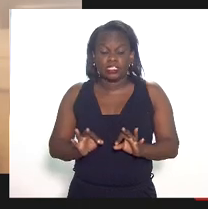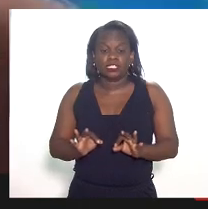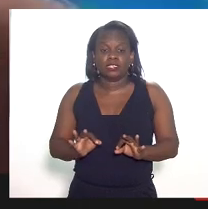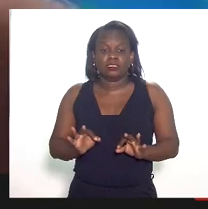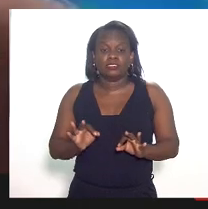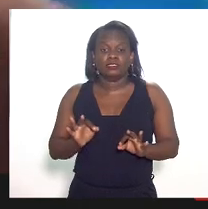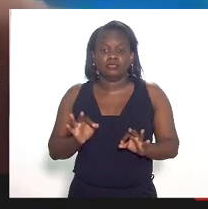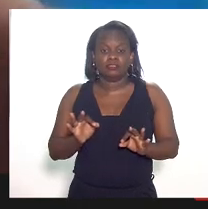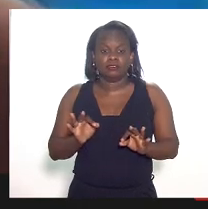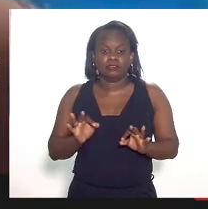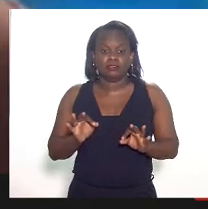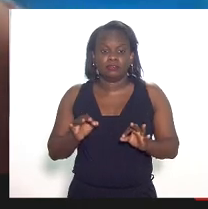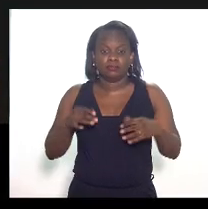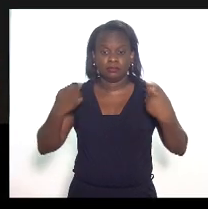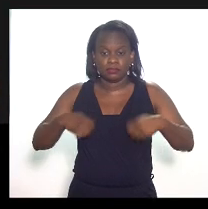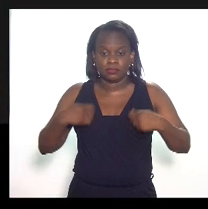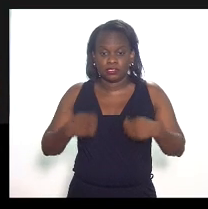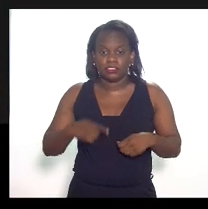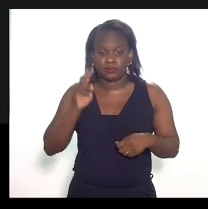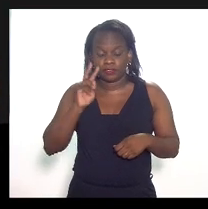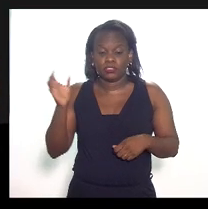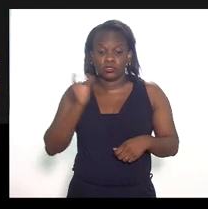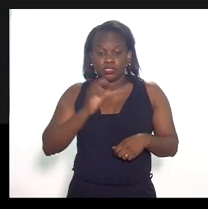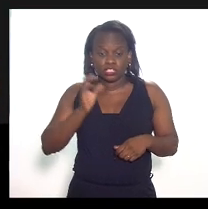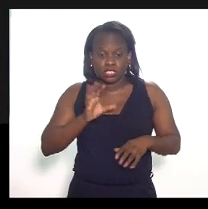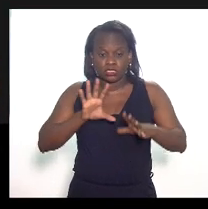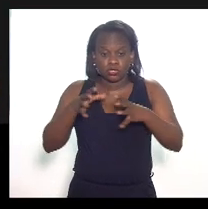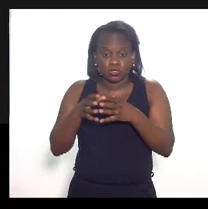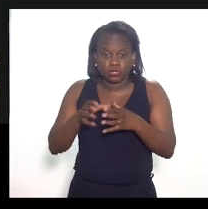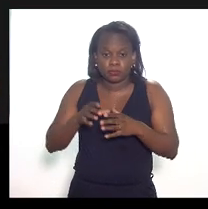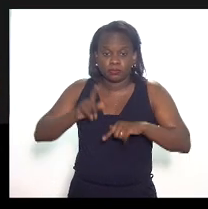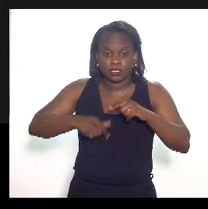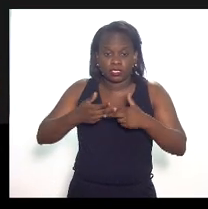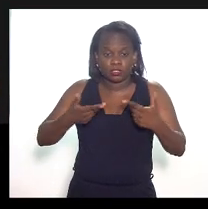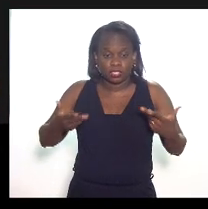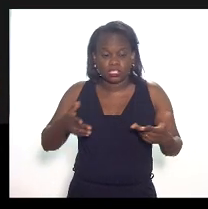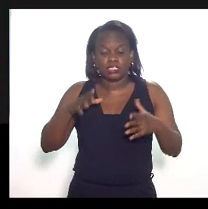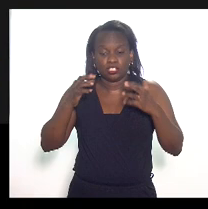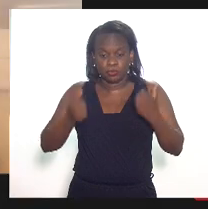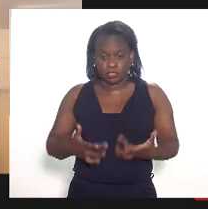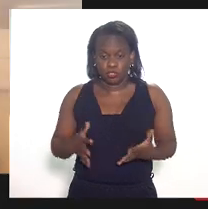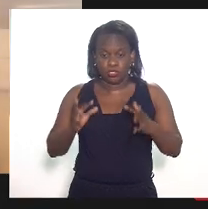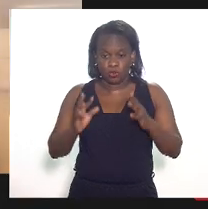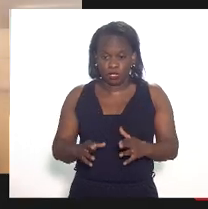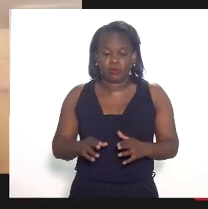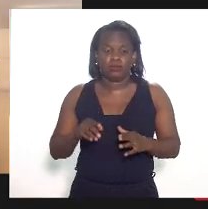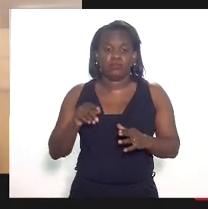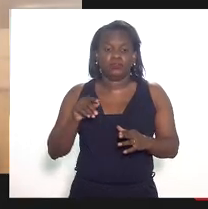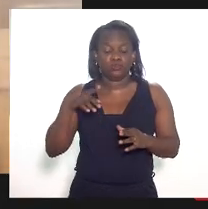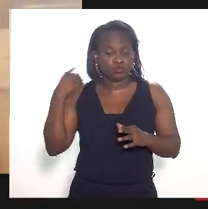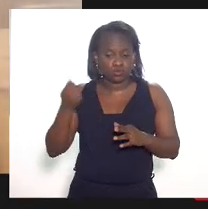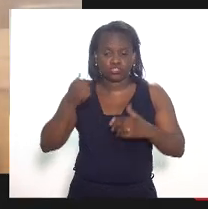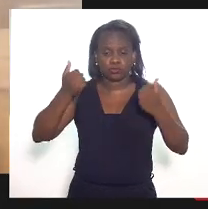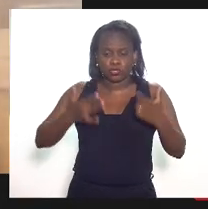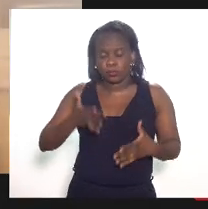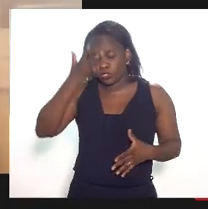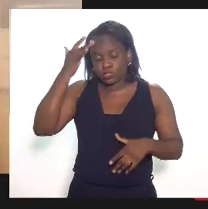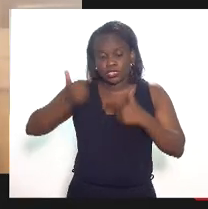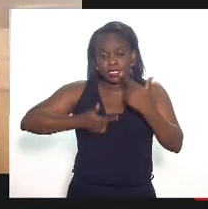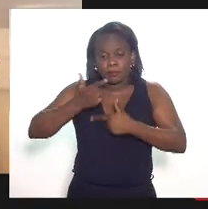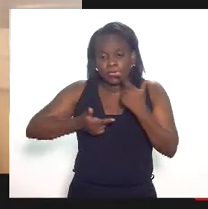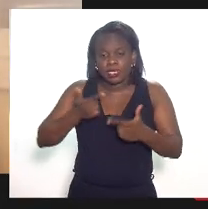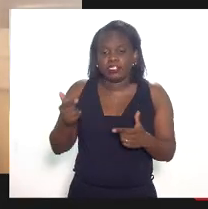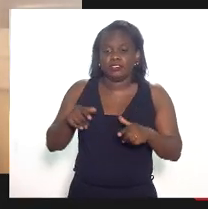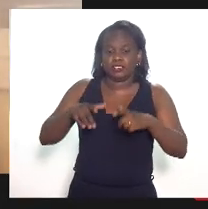se empurrar e implementar urgentemente, né, o conjunto das peças, conforme a gente mencionou, e foi mencionado por todos, que o número de trabalhadores,